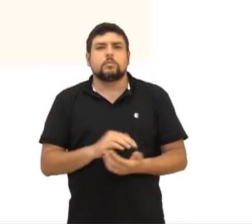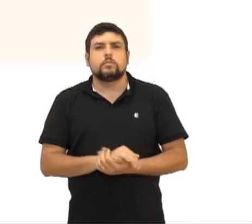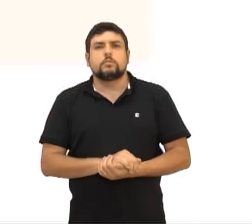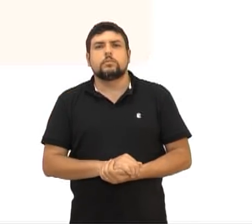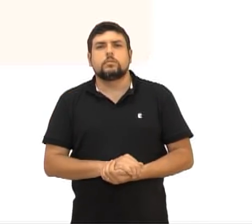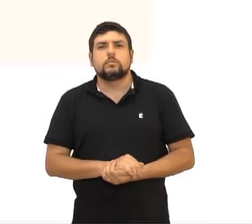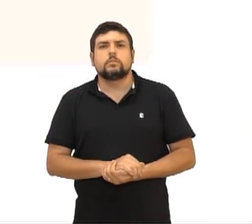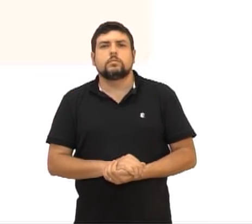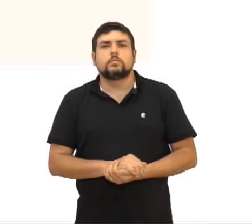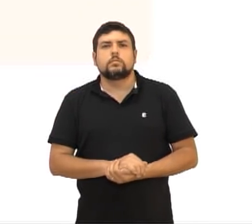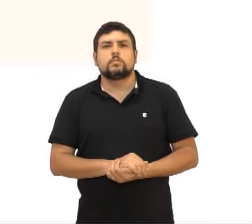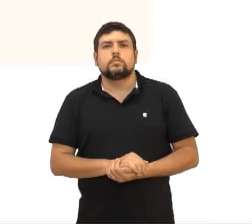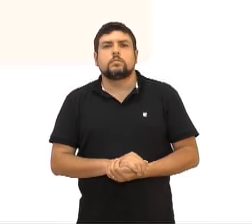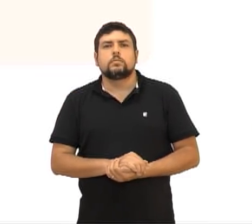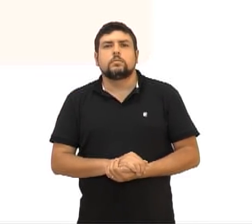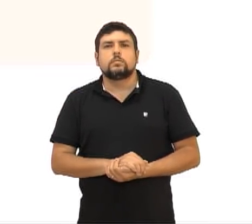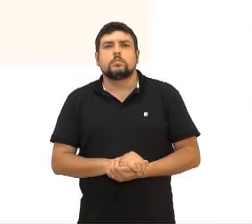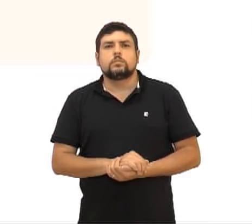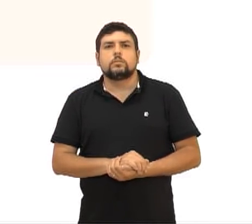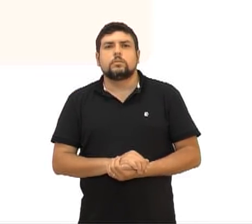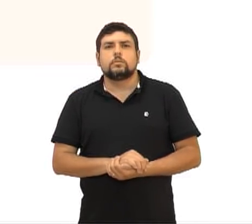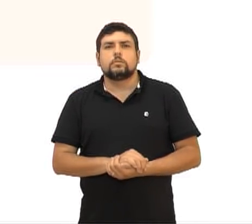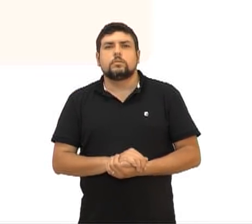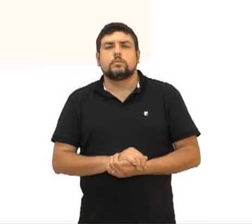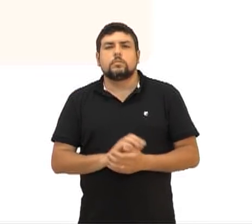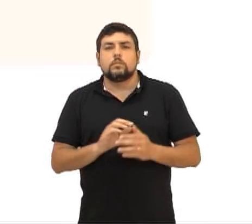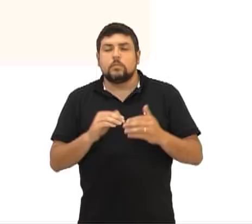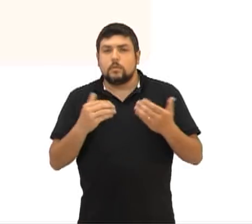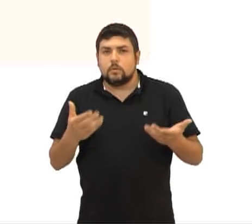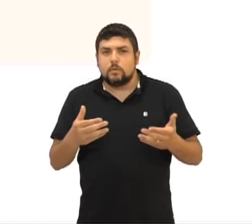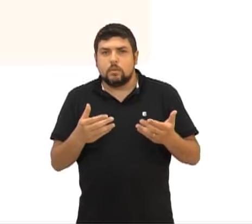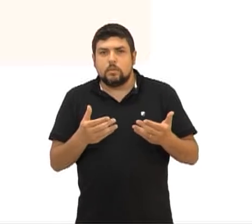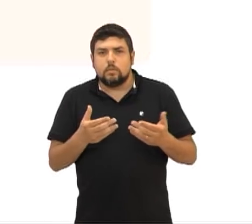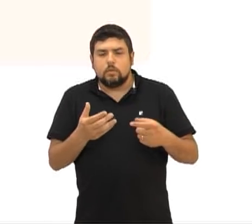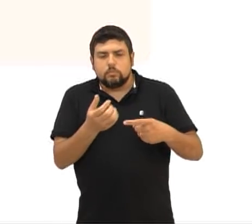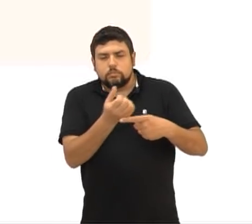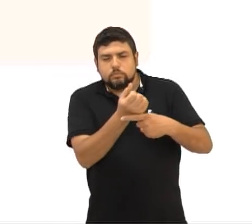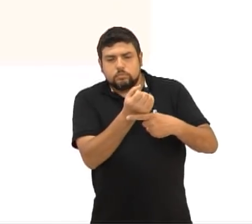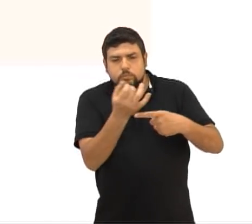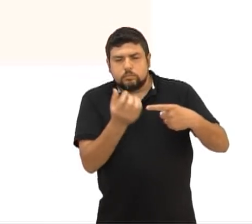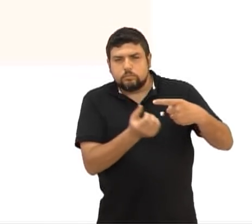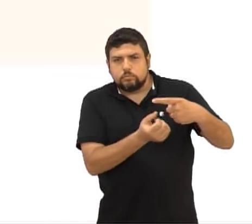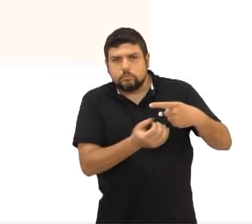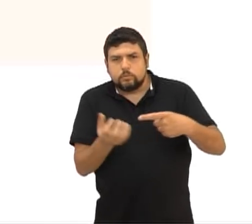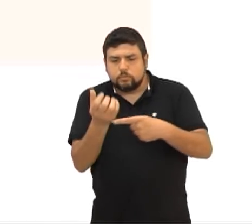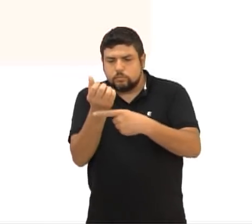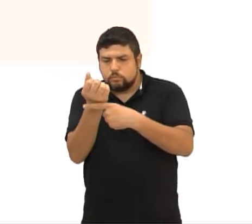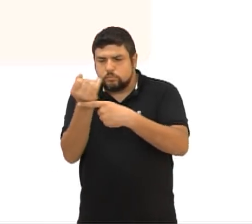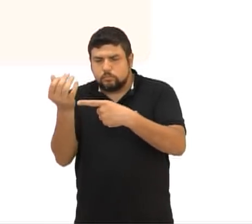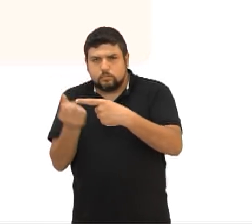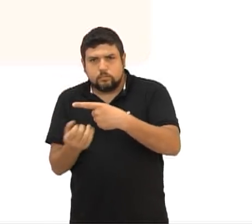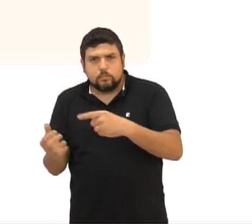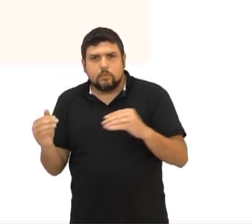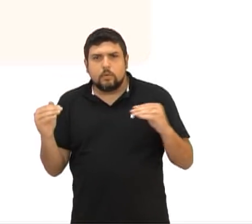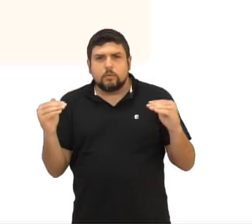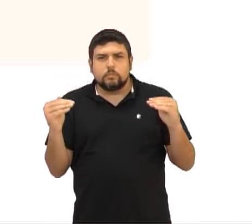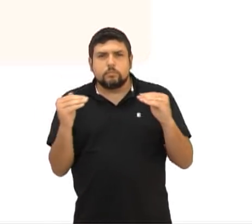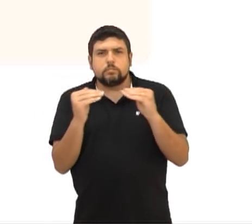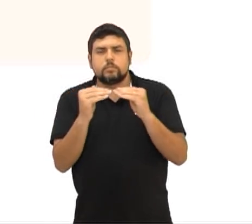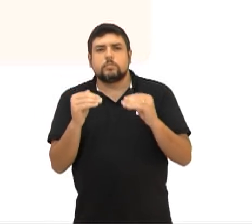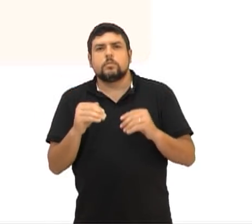A propriedade fundamental das proporções podemos até generalizar afirmando